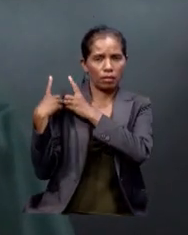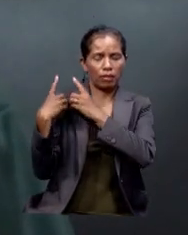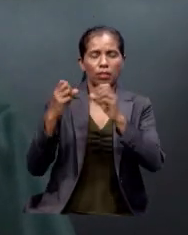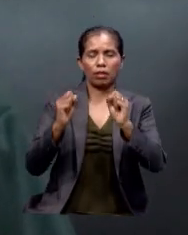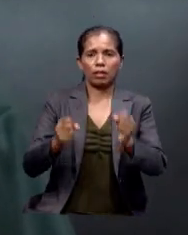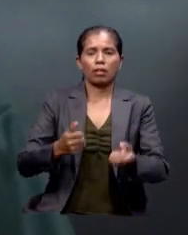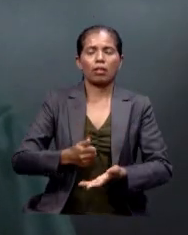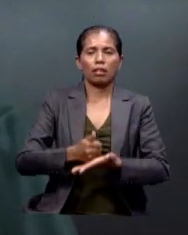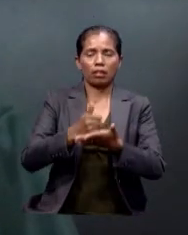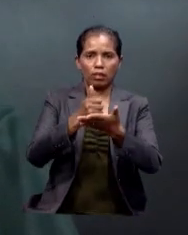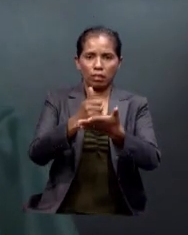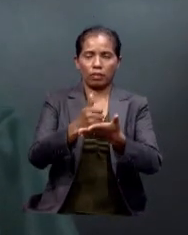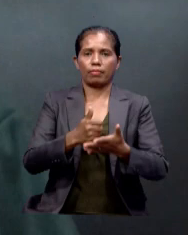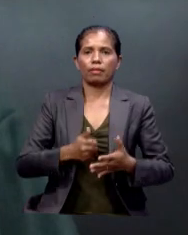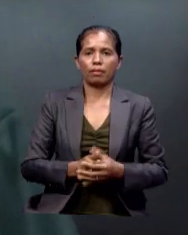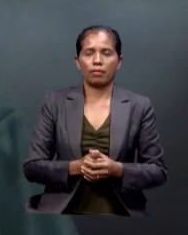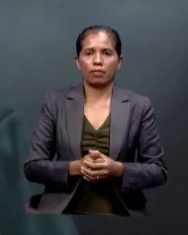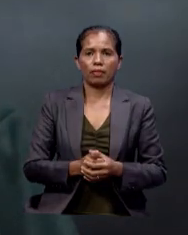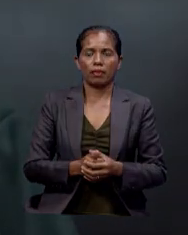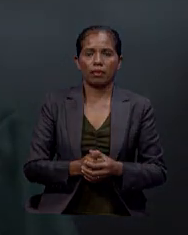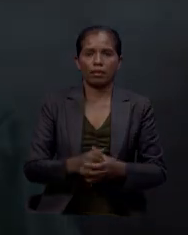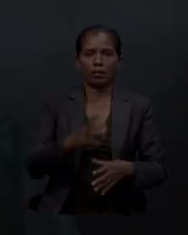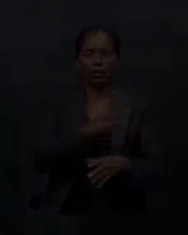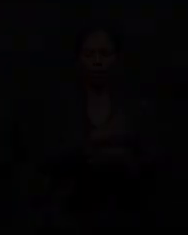repudiar e condenar sem equívocos.